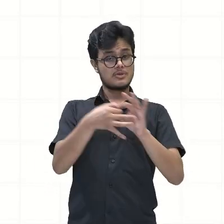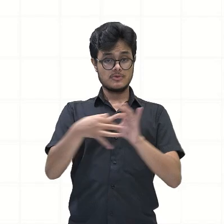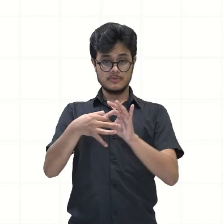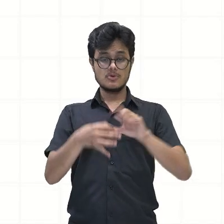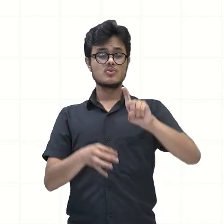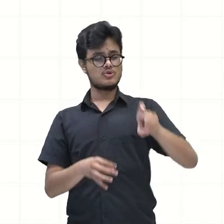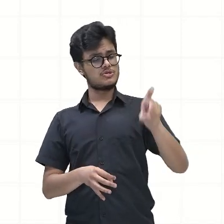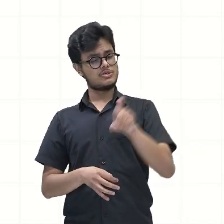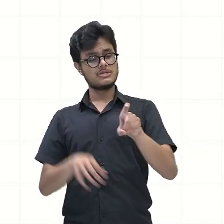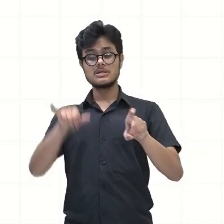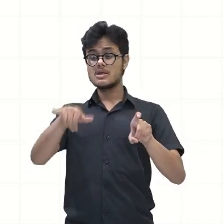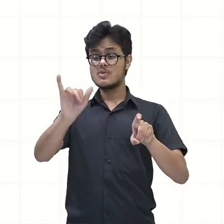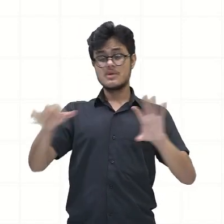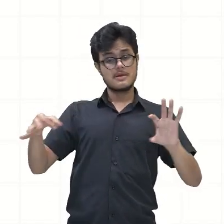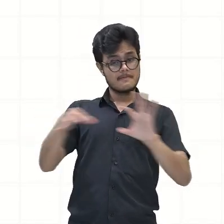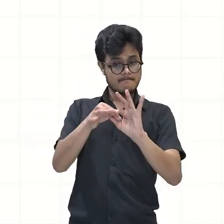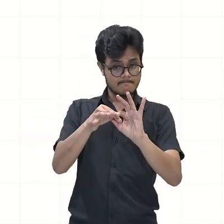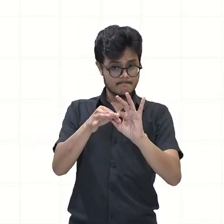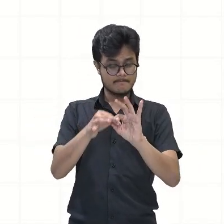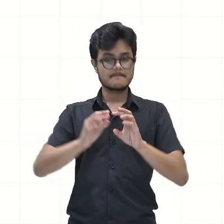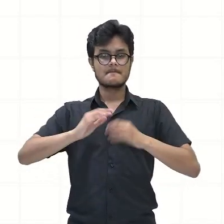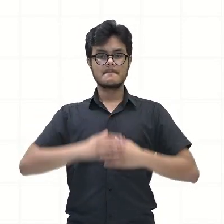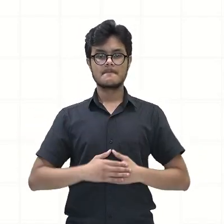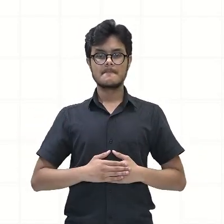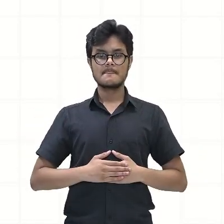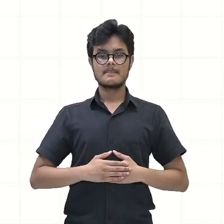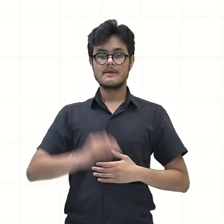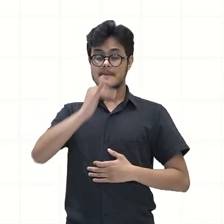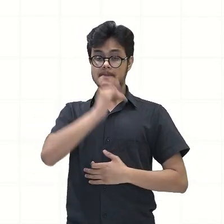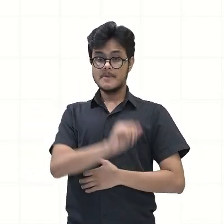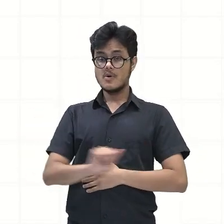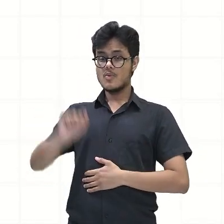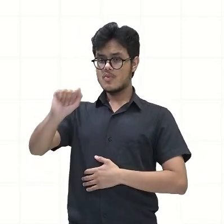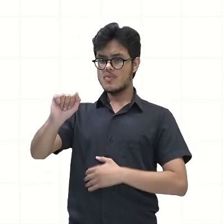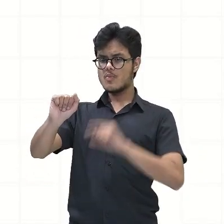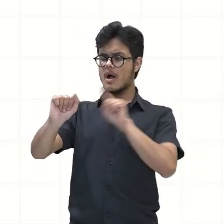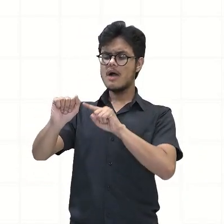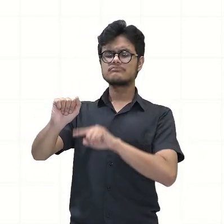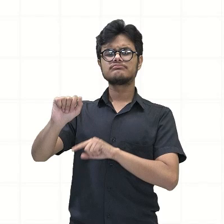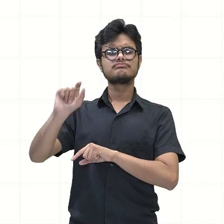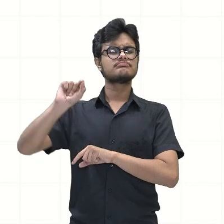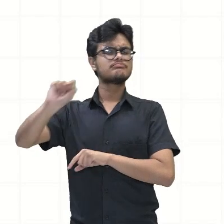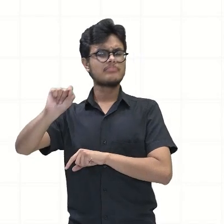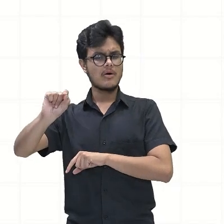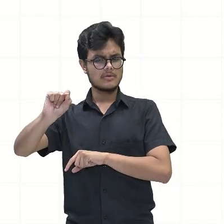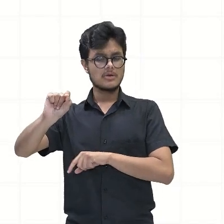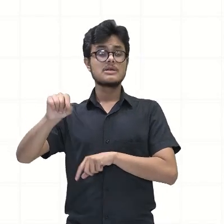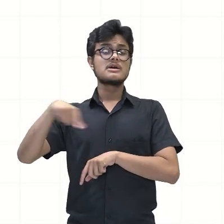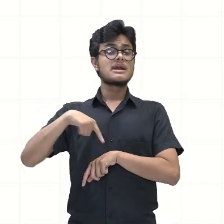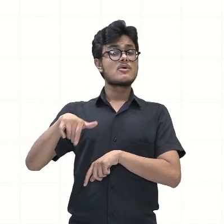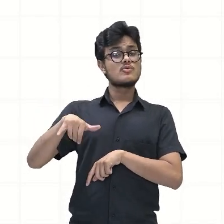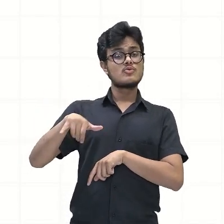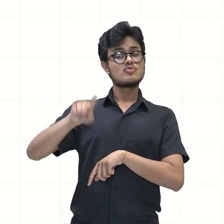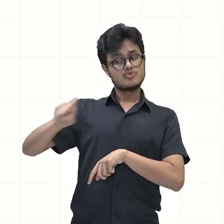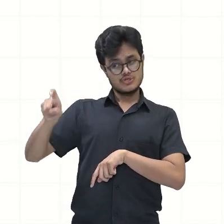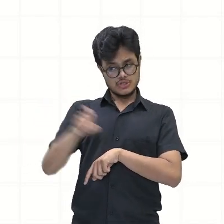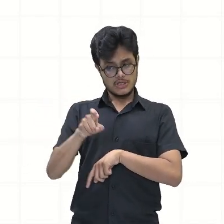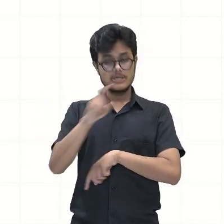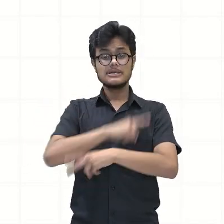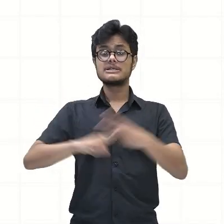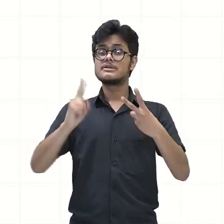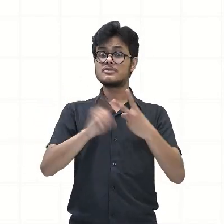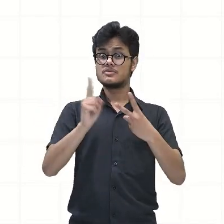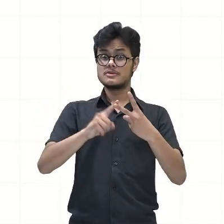E no par ordenado, o primeiro número representa a posição do ponto em relação ao eixo X e o segundo